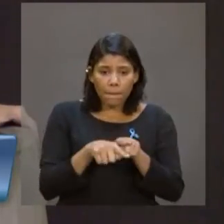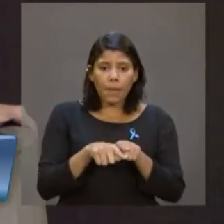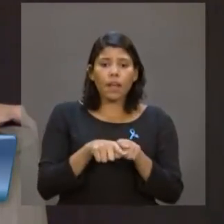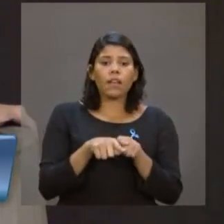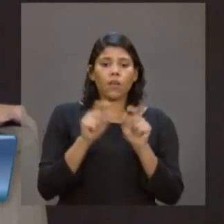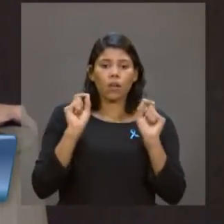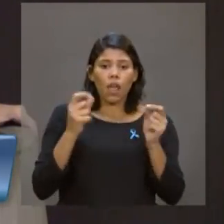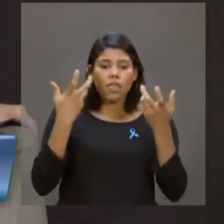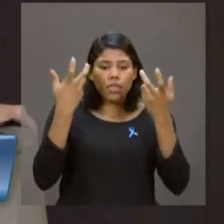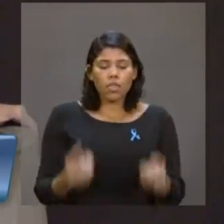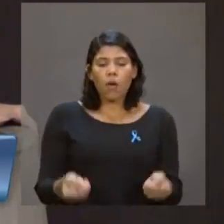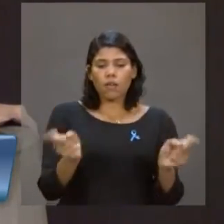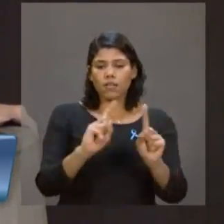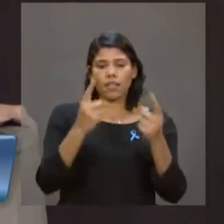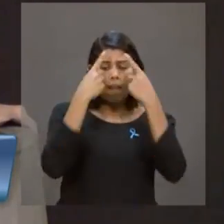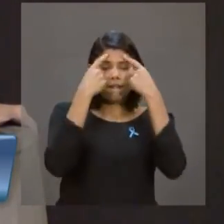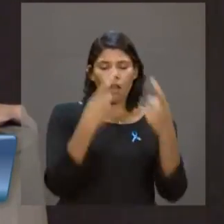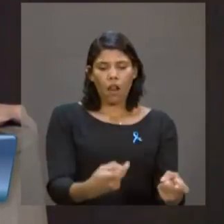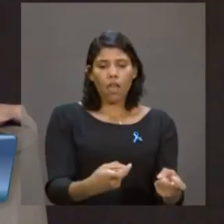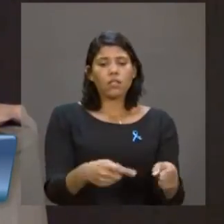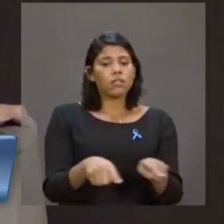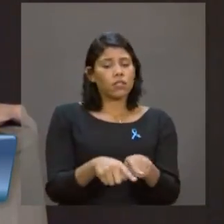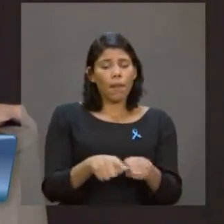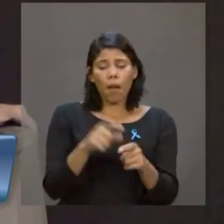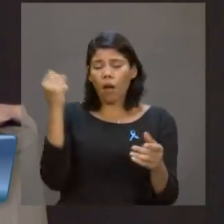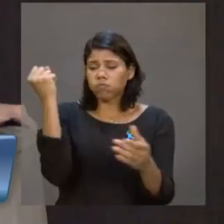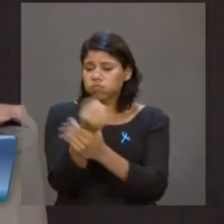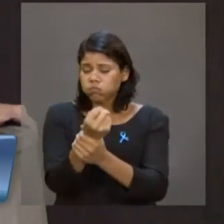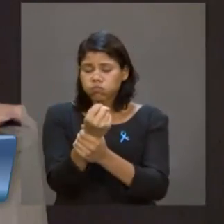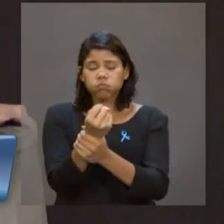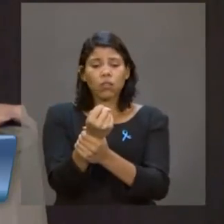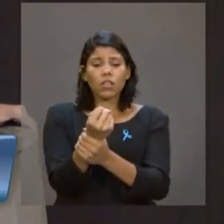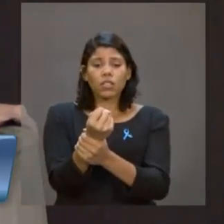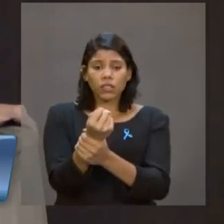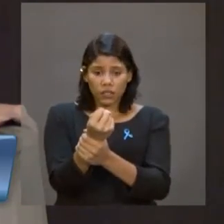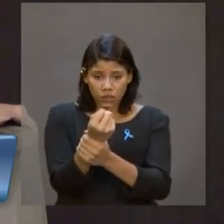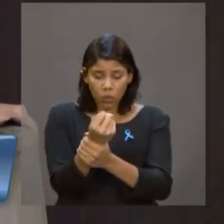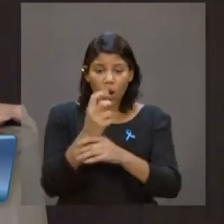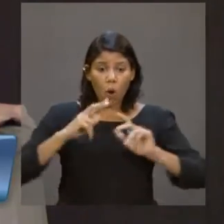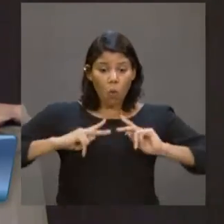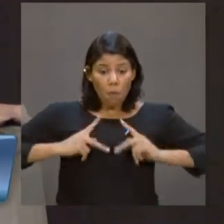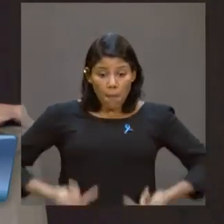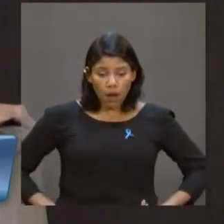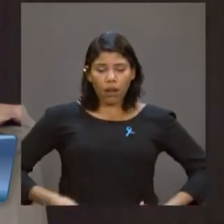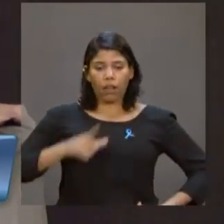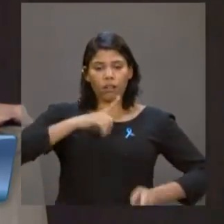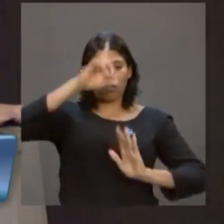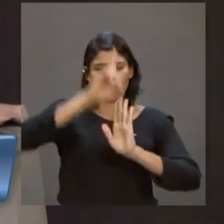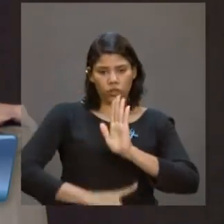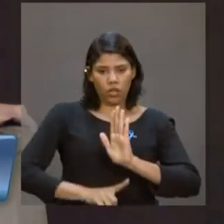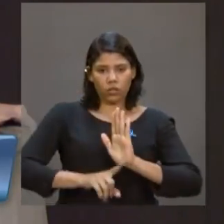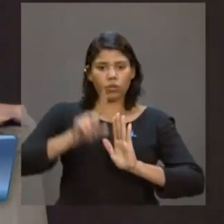alguma, garantir à sociedade toda a segurança humana a que ela tem direito.